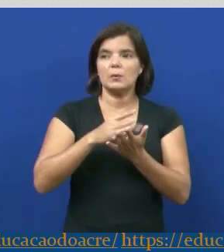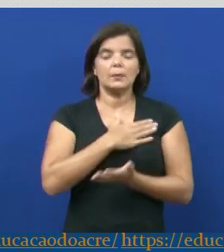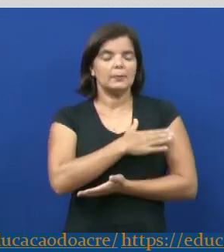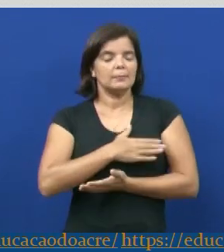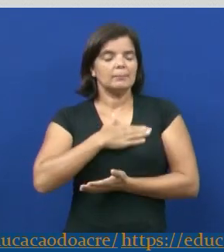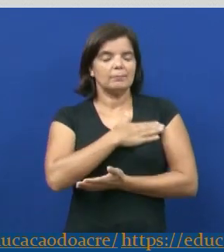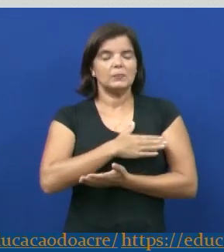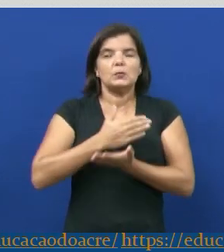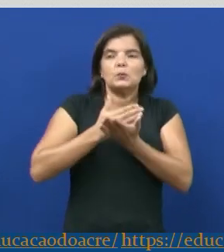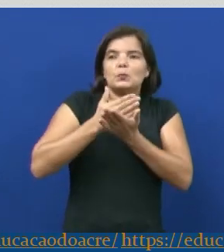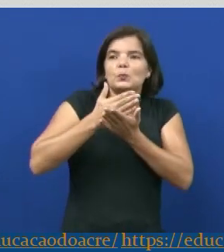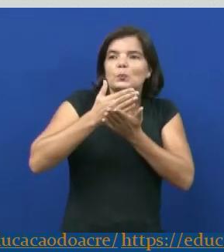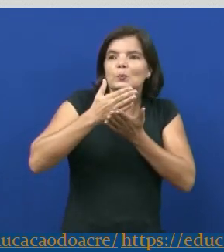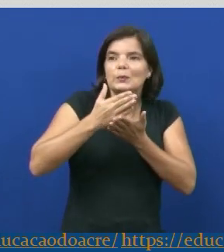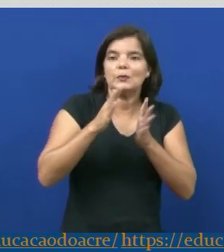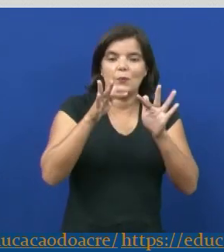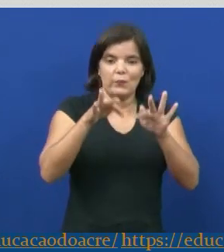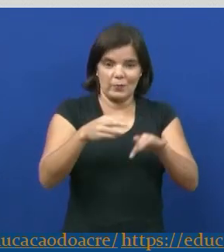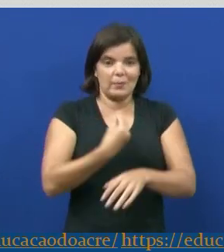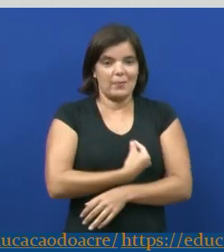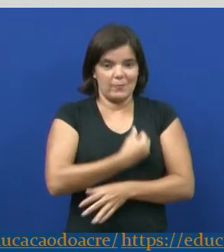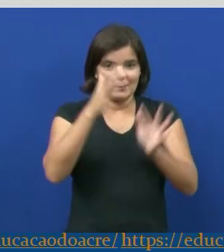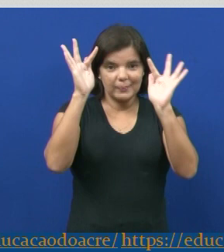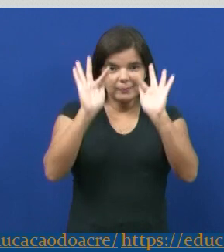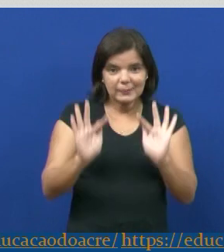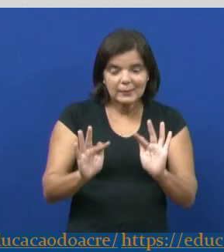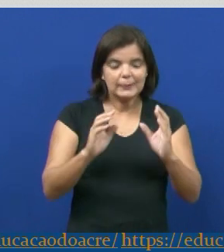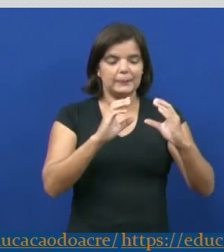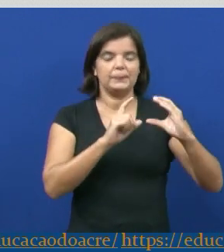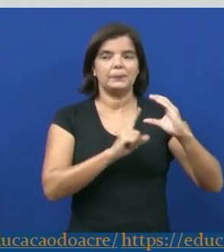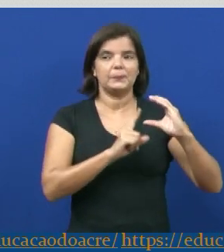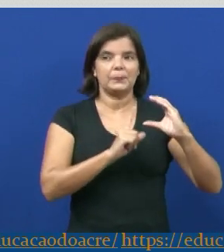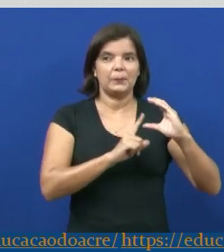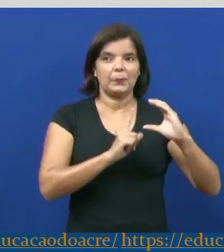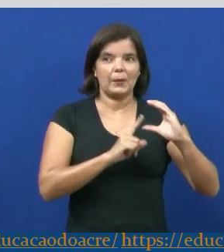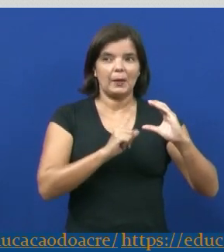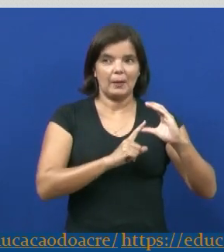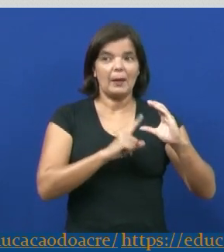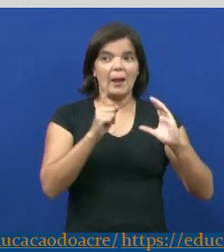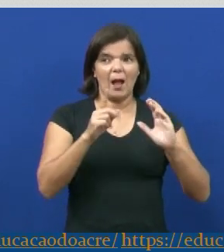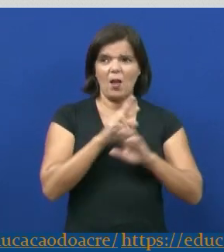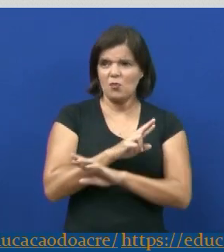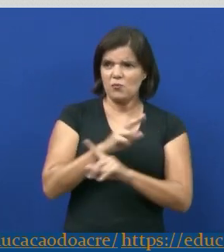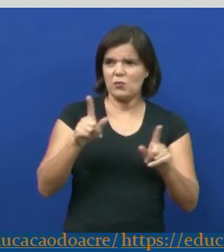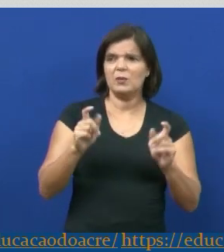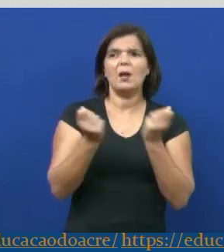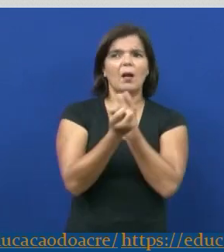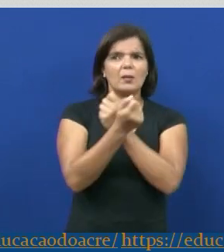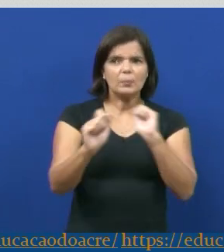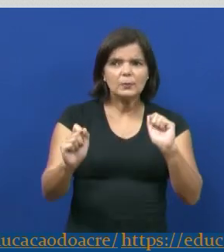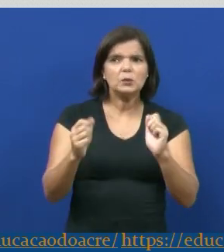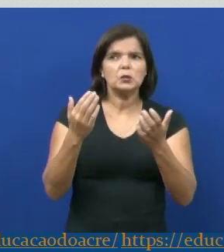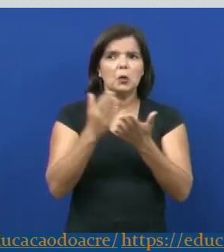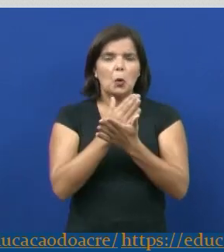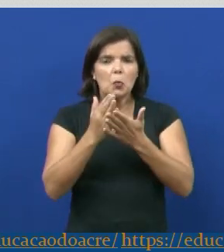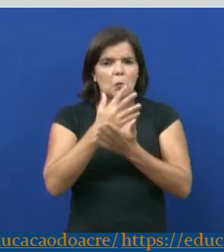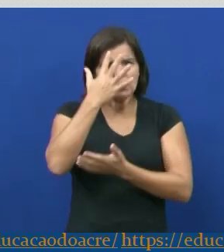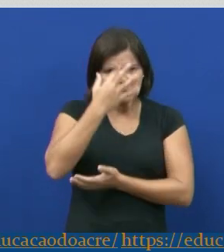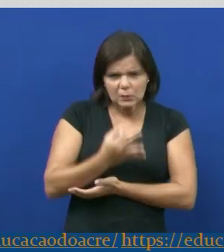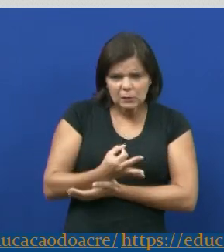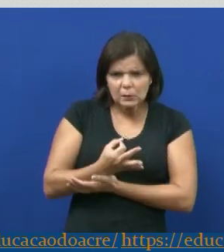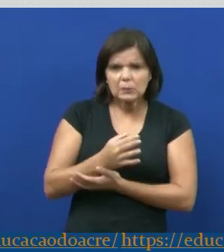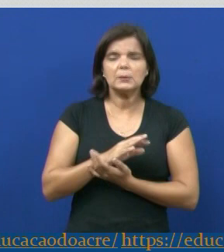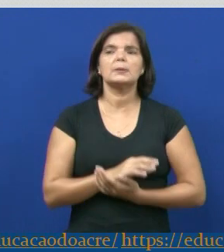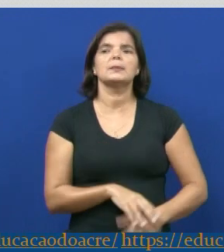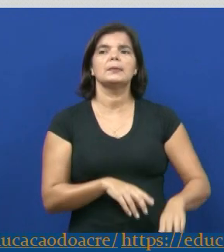prazer como princípio e o fim da vida feliz, C, defender a indiferença e a impossibilidade de obter alguma